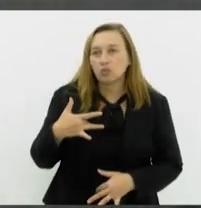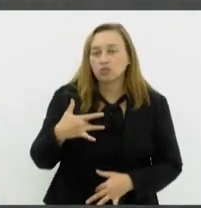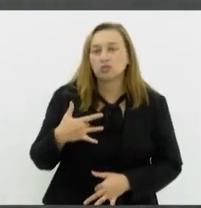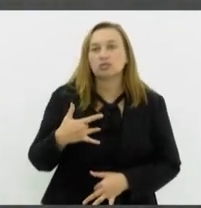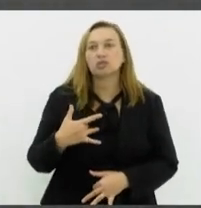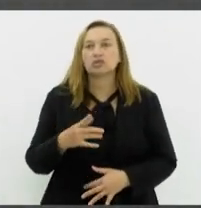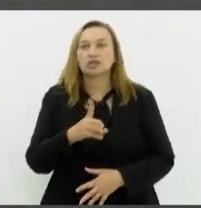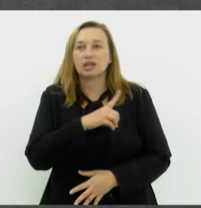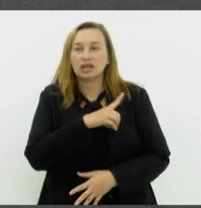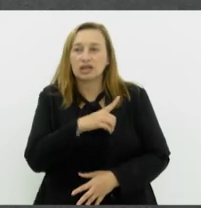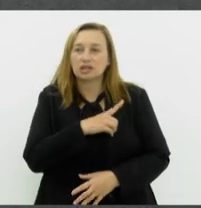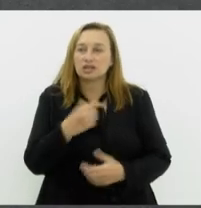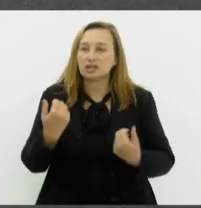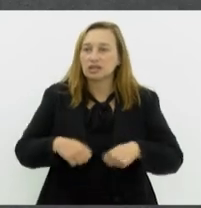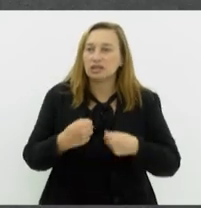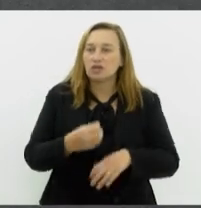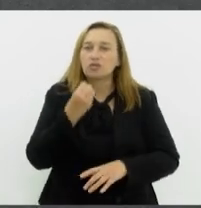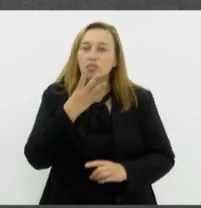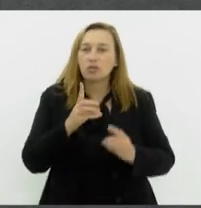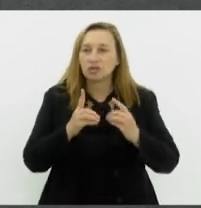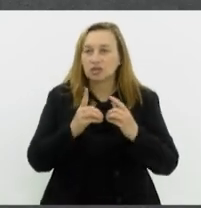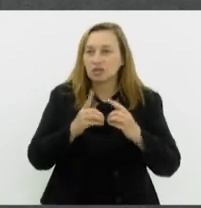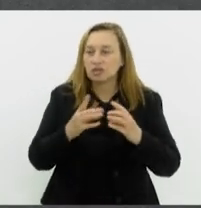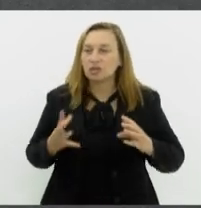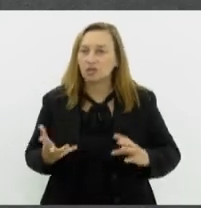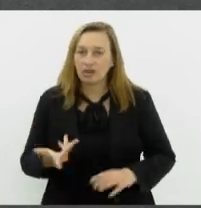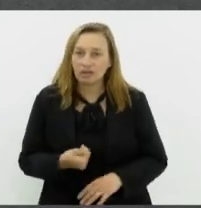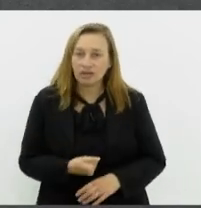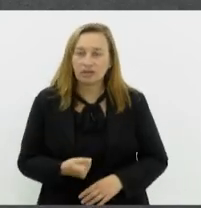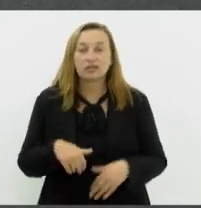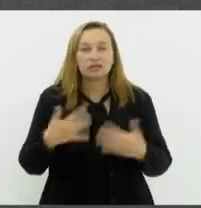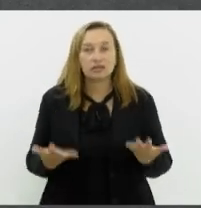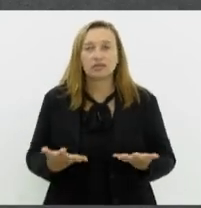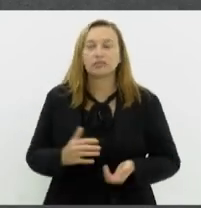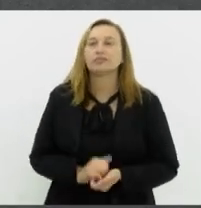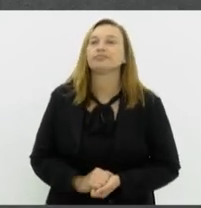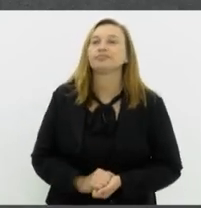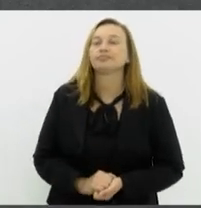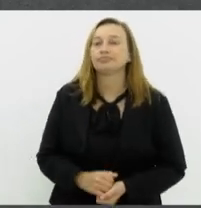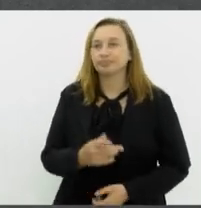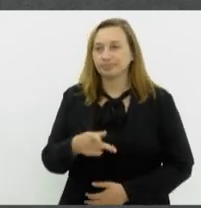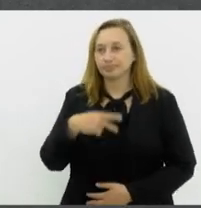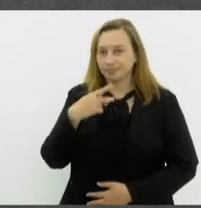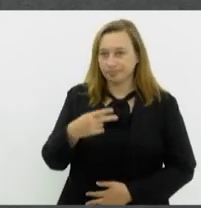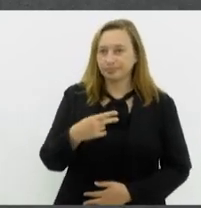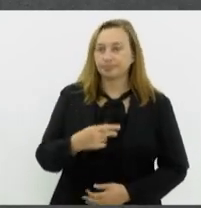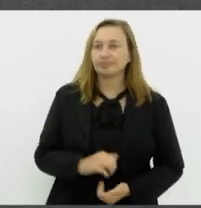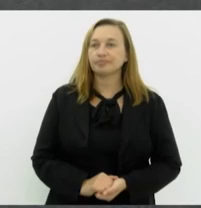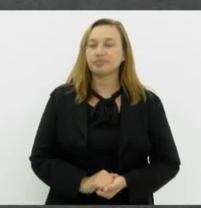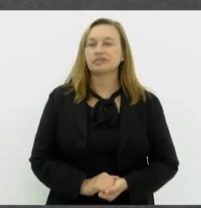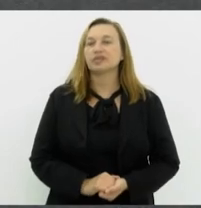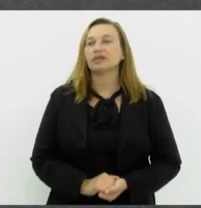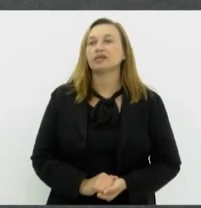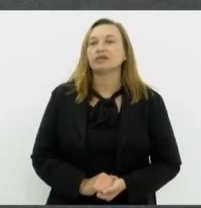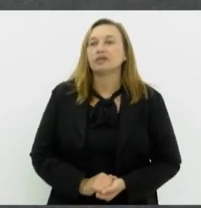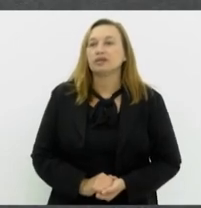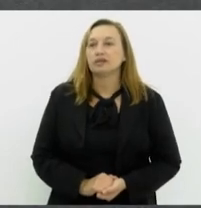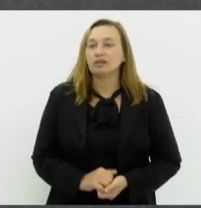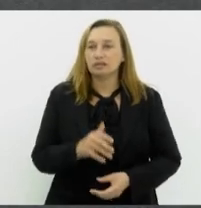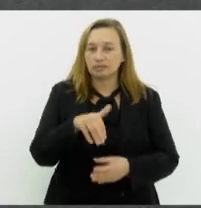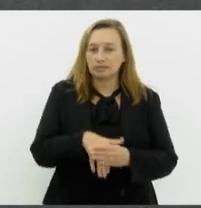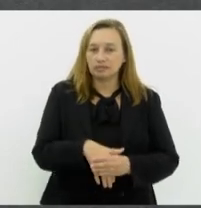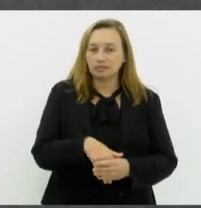a necessidade de um bom atendimento, de um qualificado atendimento. Então, são essas minhas considerações, adiantando aqui o nosso